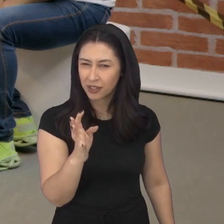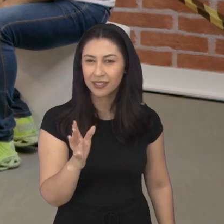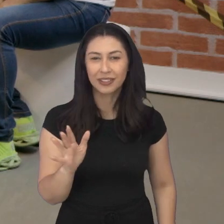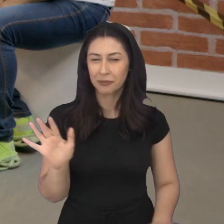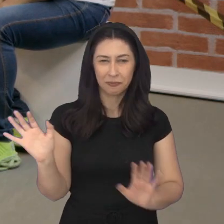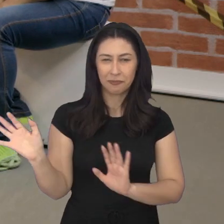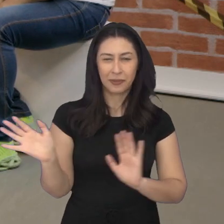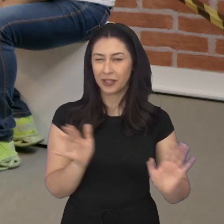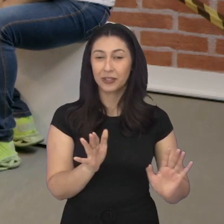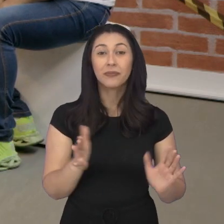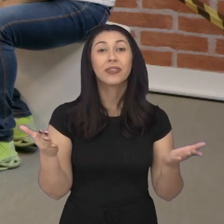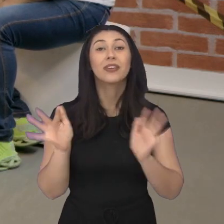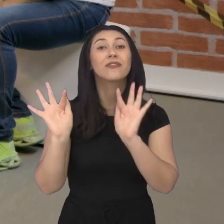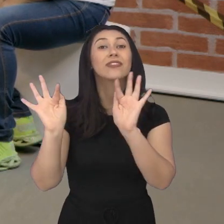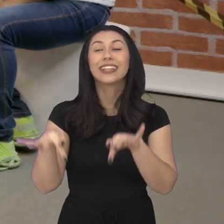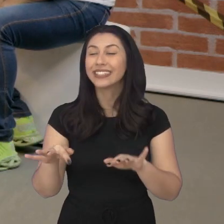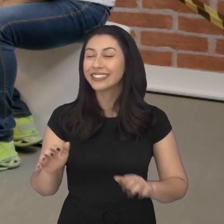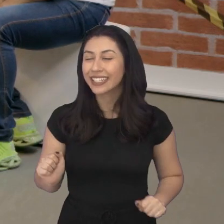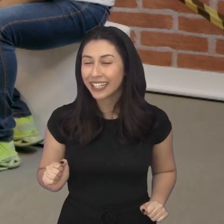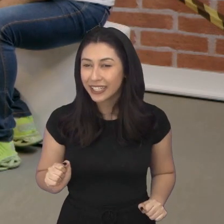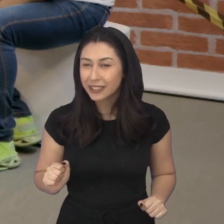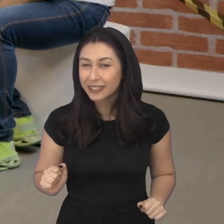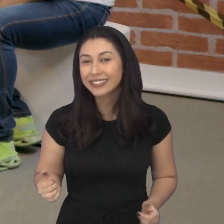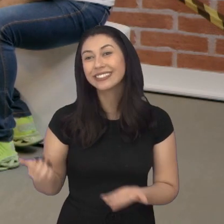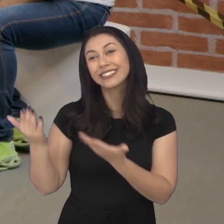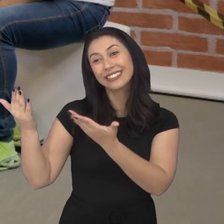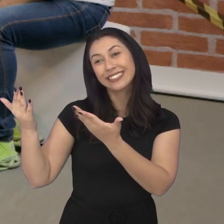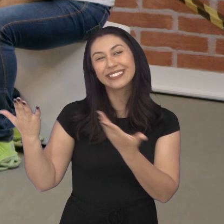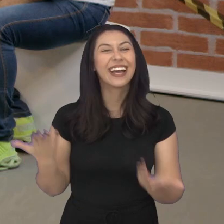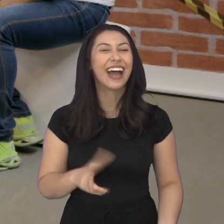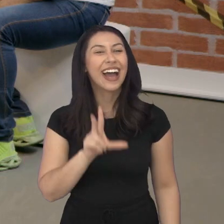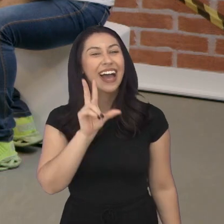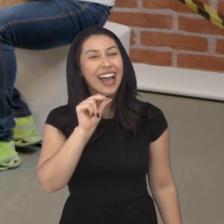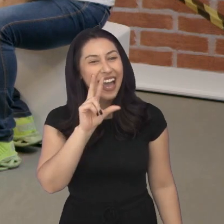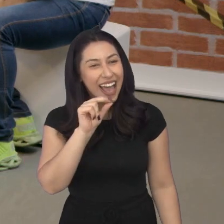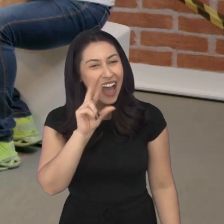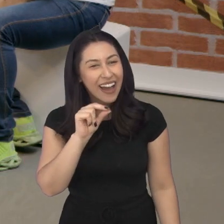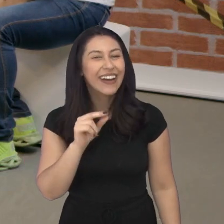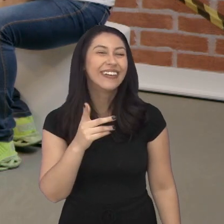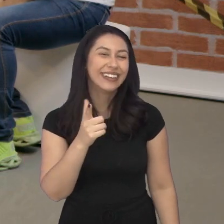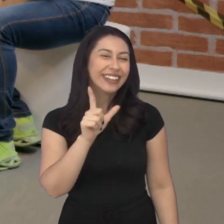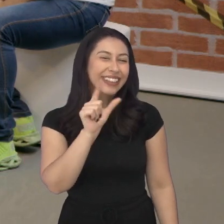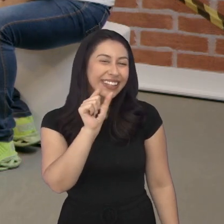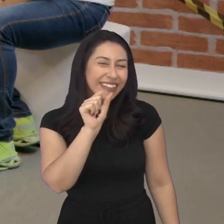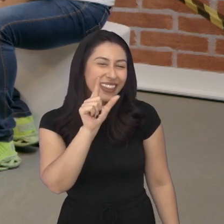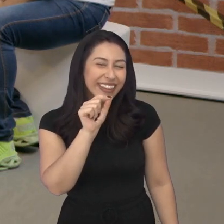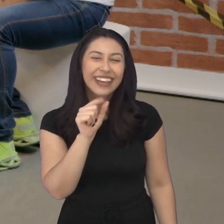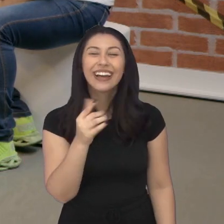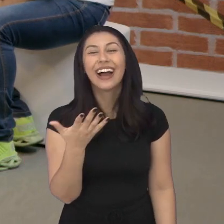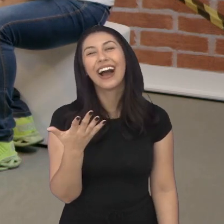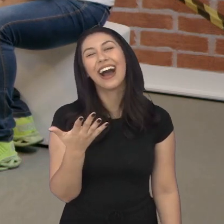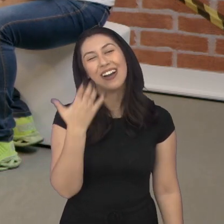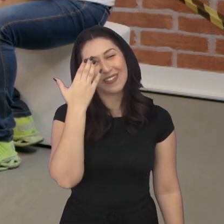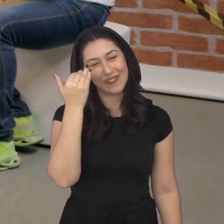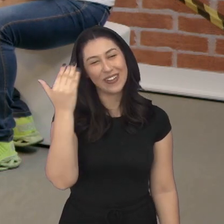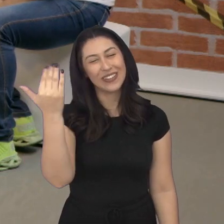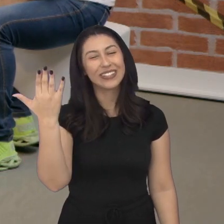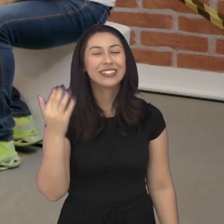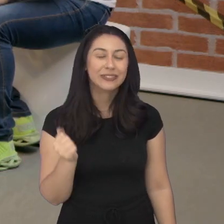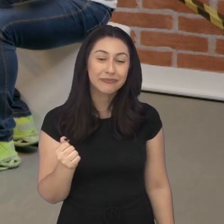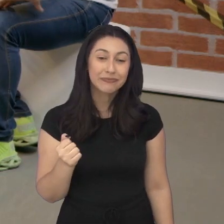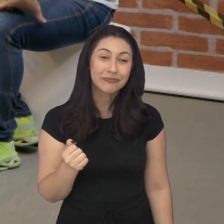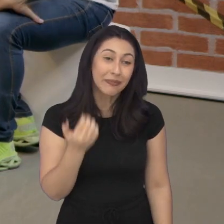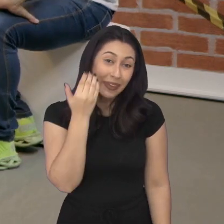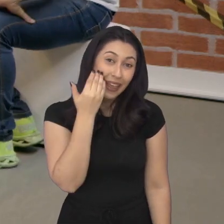Vamos pular. Pra finalizar mais uma imagem. O Chaves, Esses são clássicos. Clássicos, Eu acho assim, no